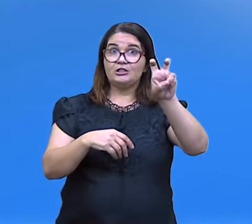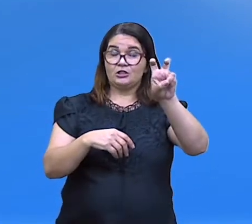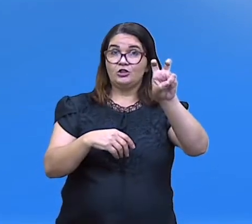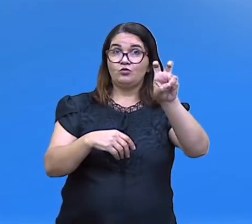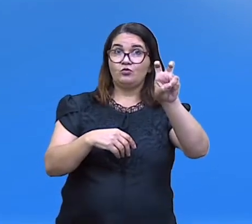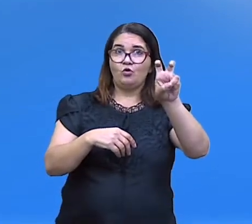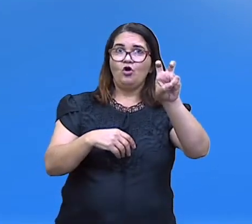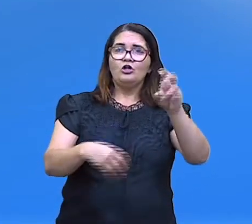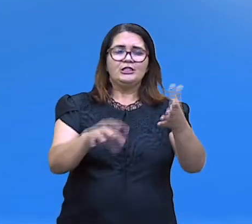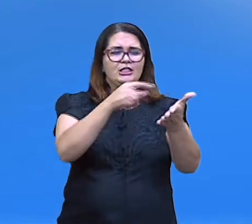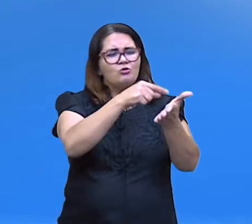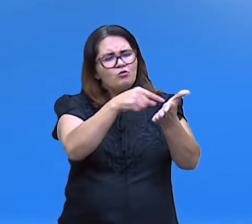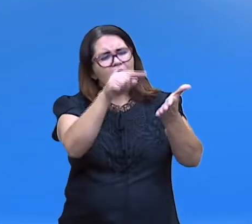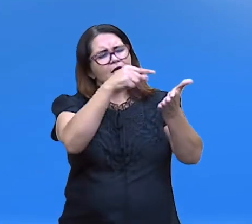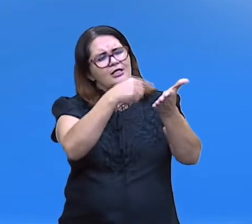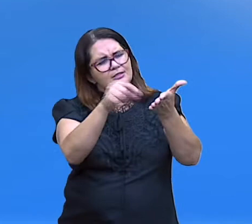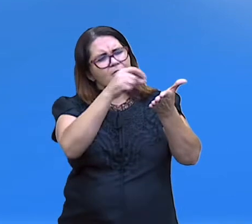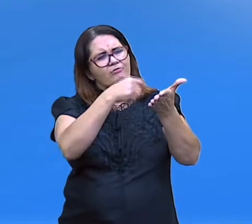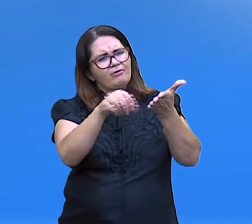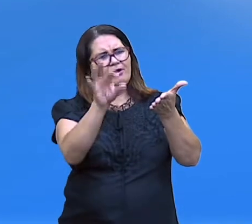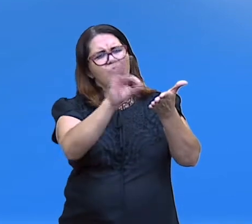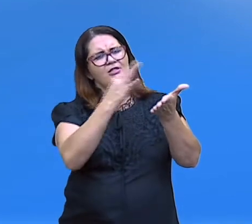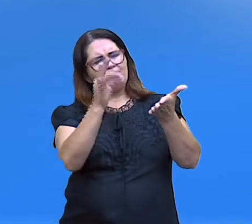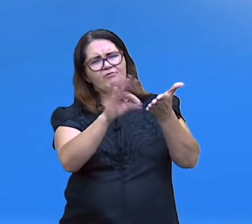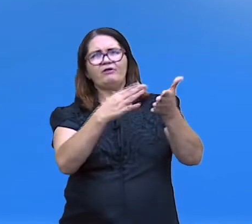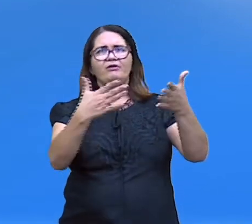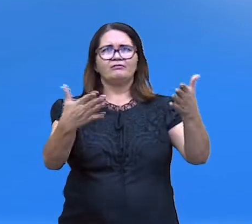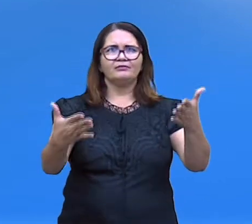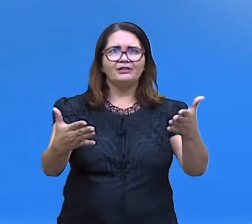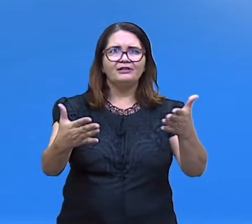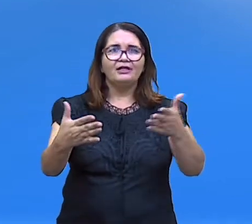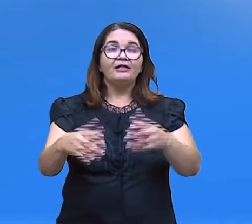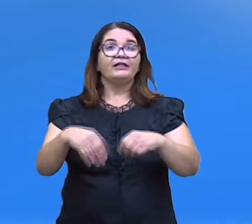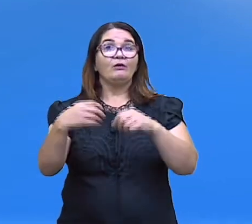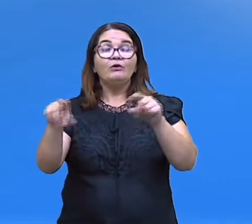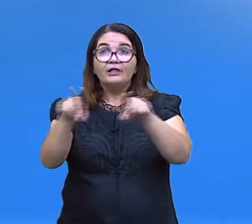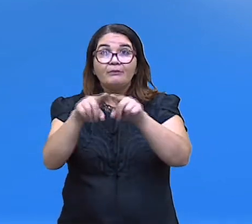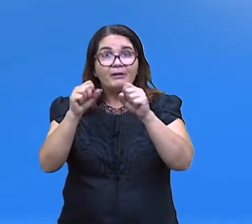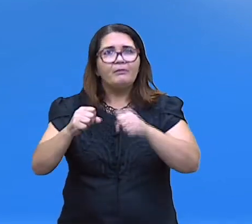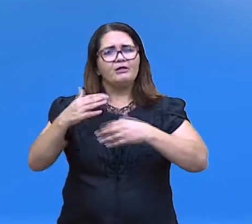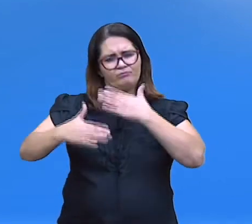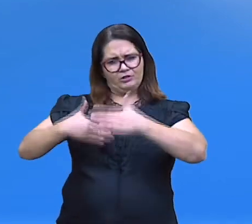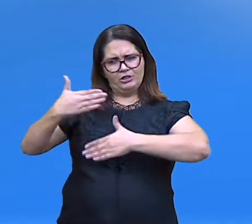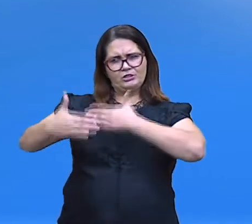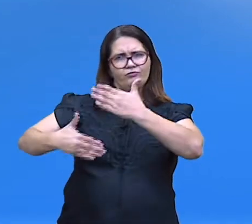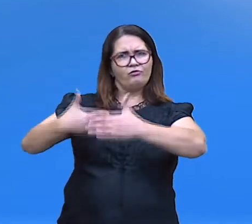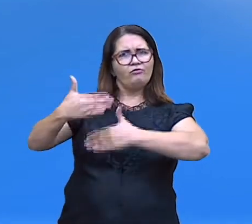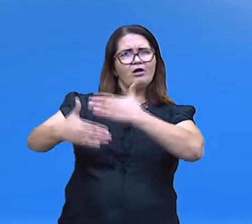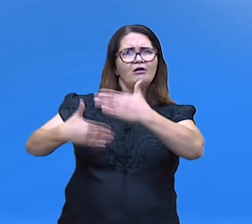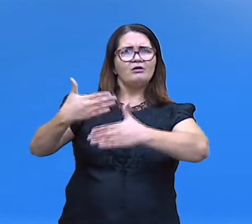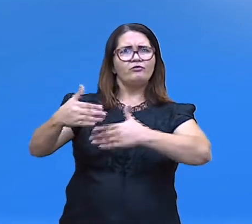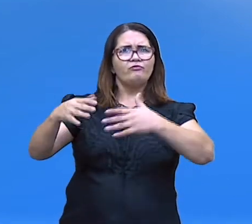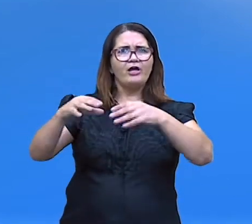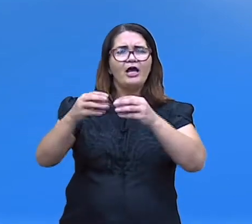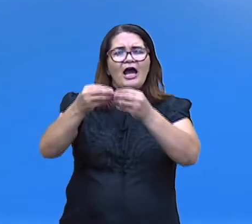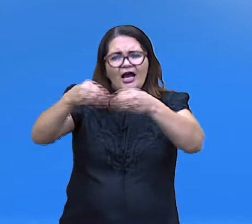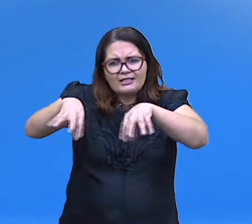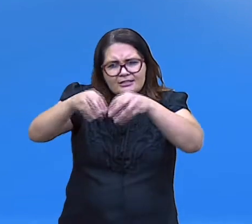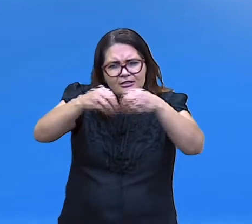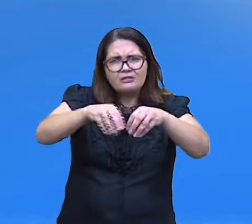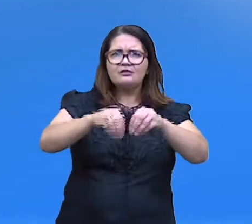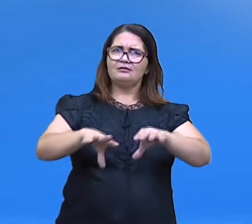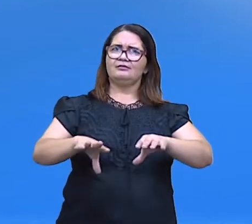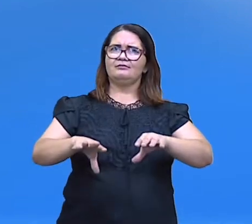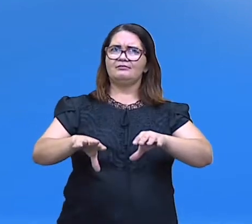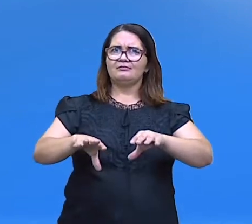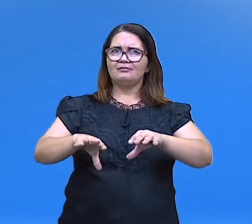nessa parte você apresenta o quê? O conflito e deve, pessoal, desenvolver esse conflito. E também colocar aí uma